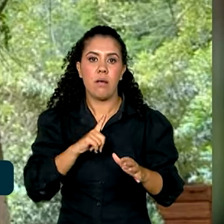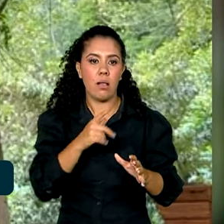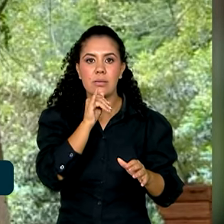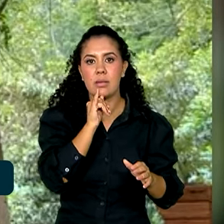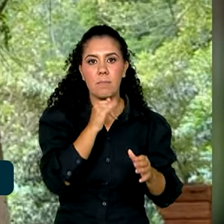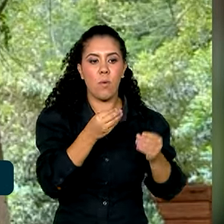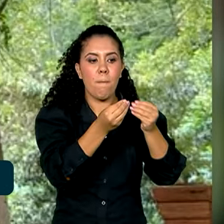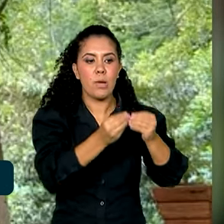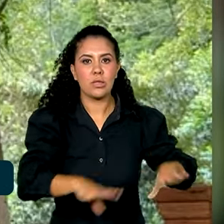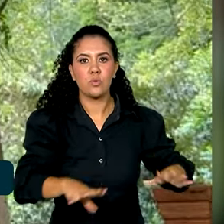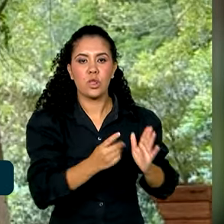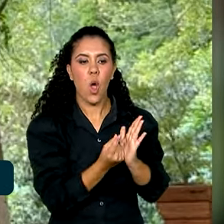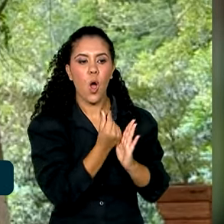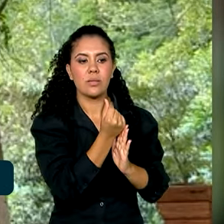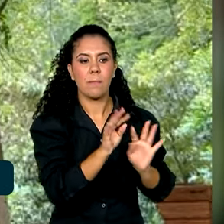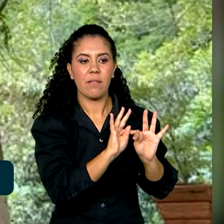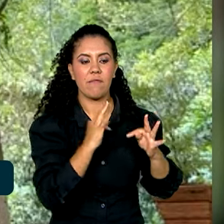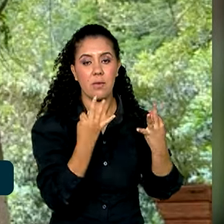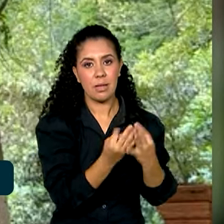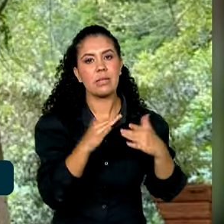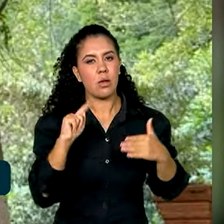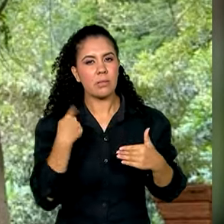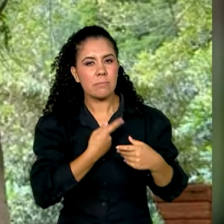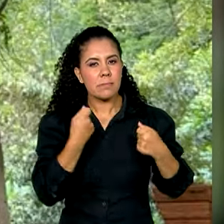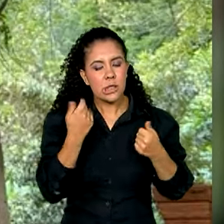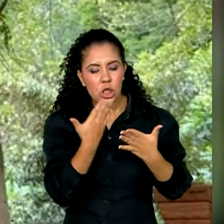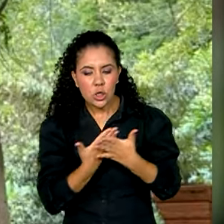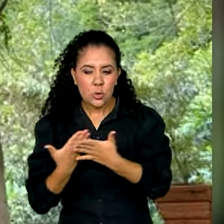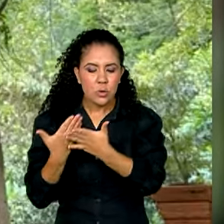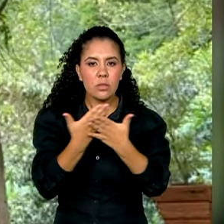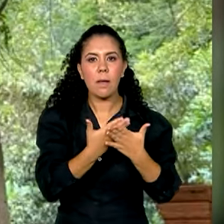familiar Então eu acho que é uma coisa que a gente tem que estudar bastante para para fazer e para pensar